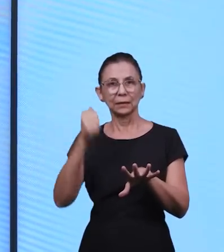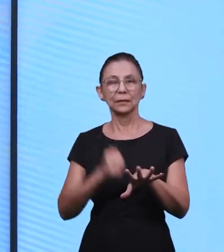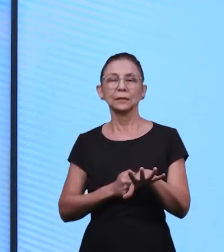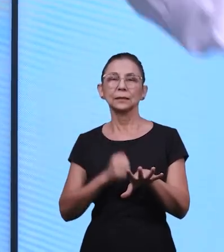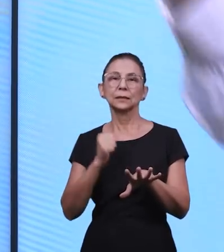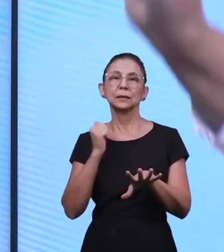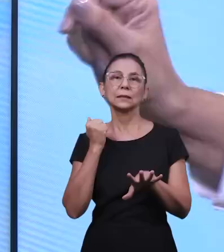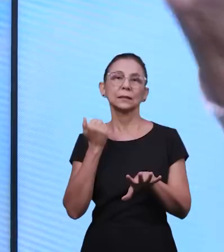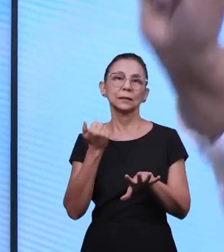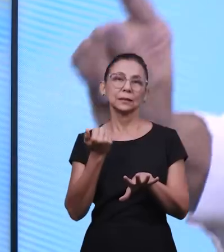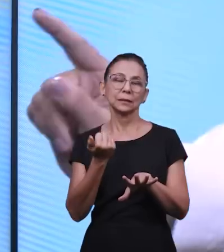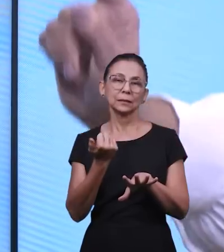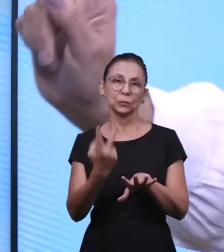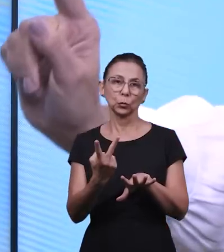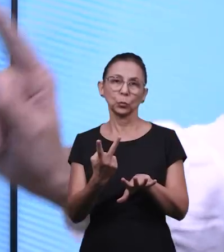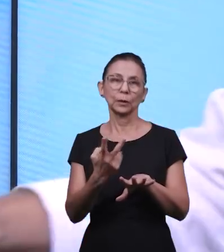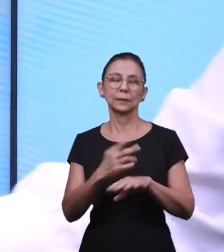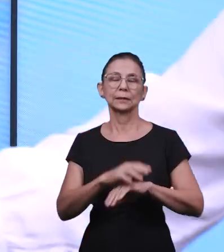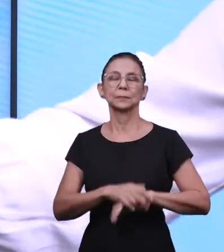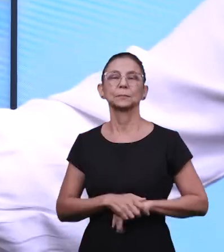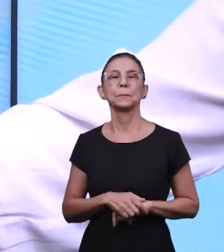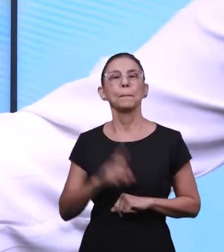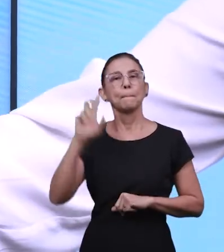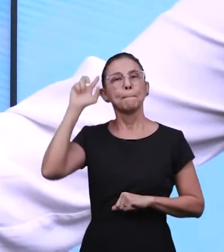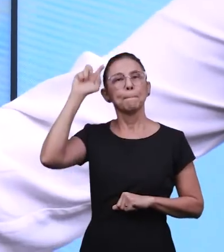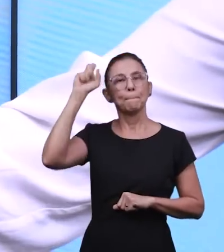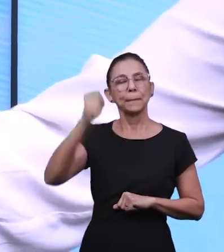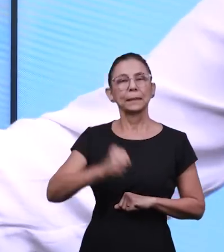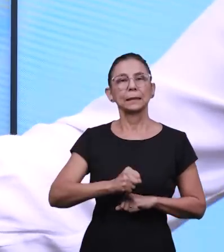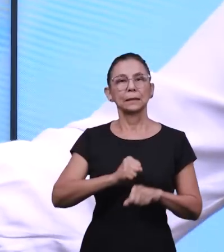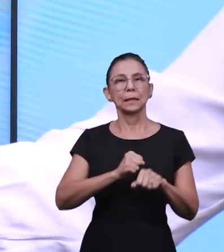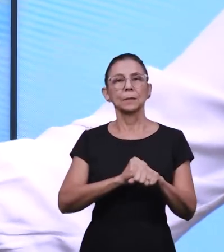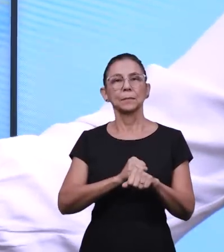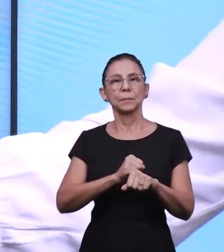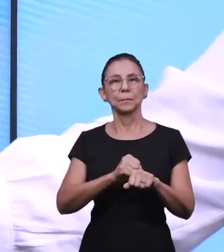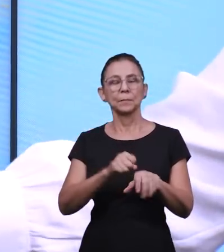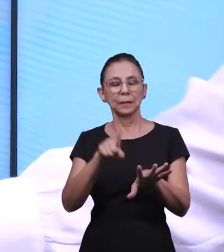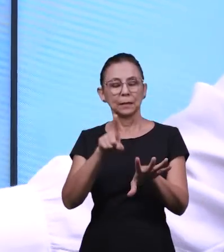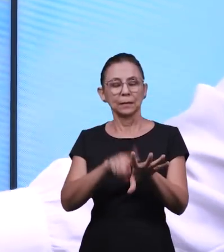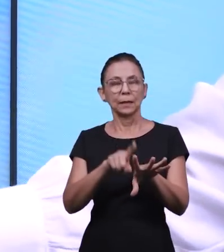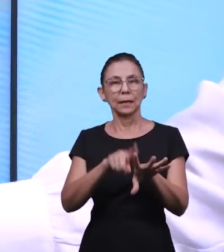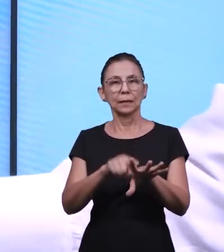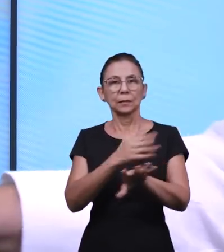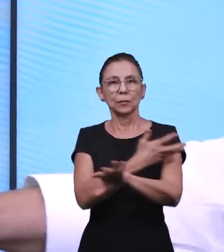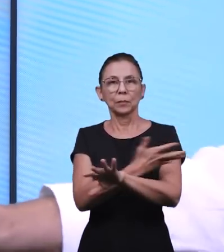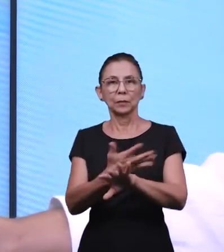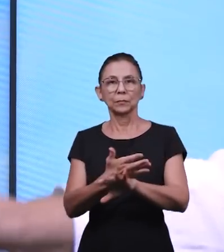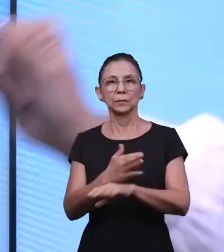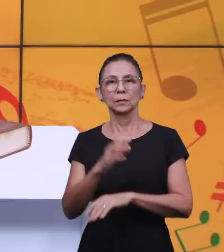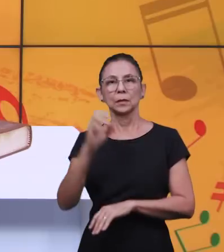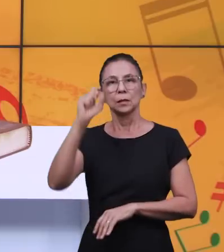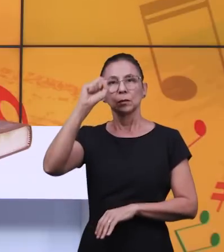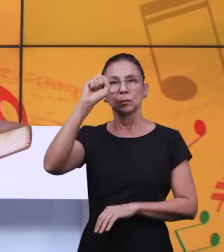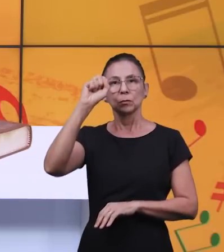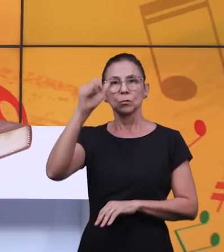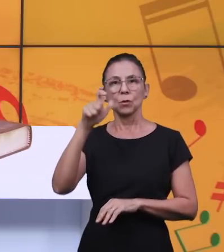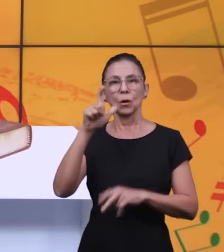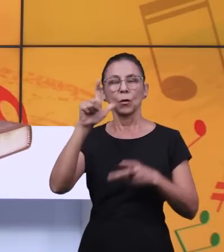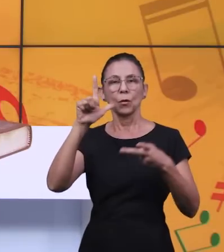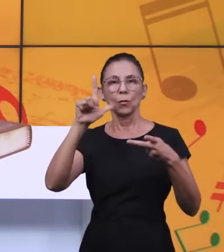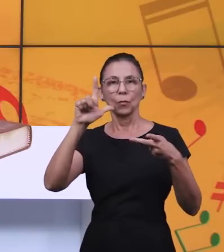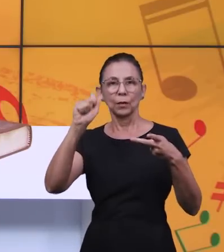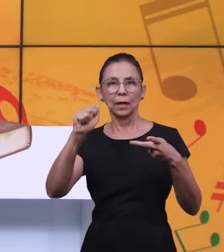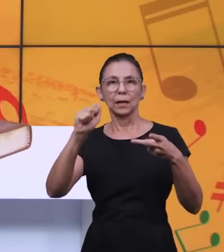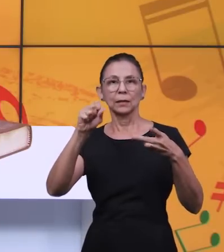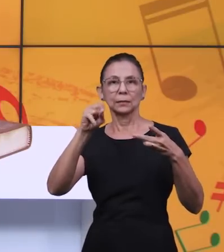teclas pretas. E temos nas teclas brancas Sol, Lá, Si, Dó. Agora